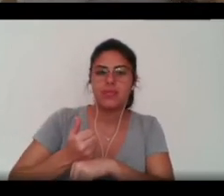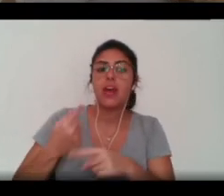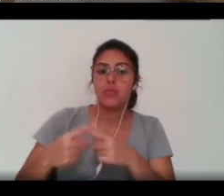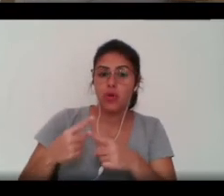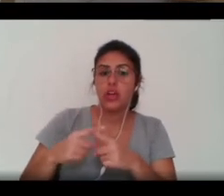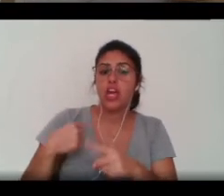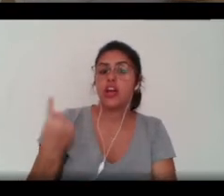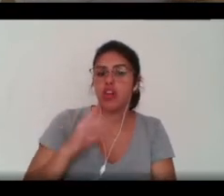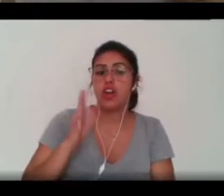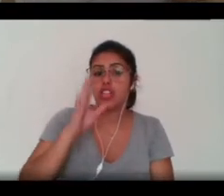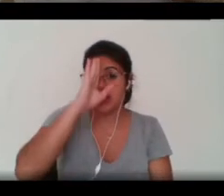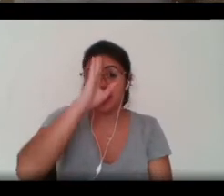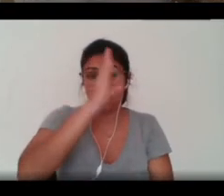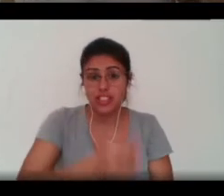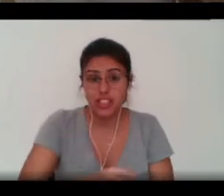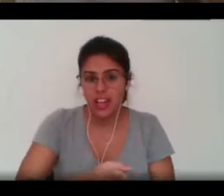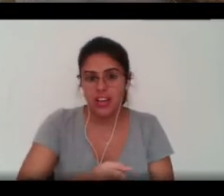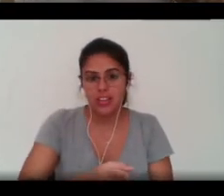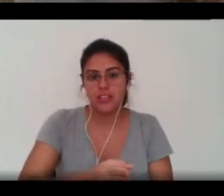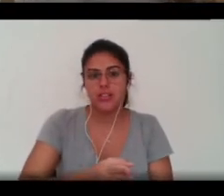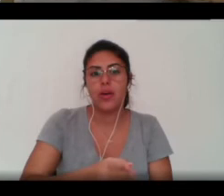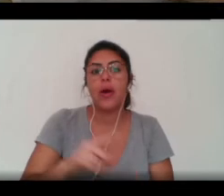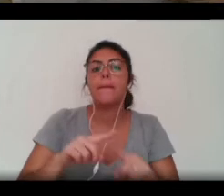a gente pulou a parte